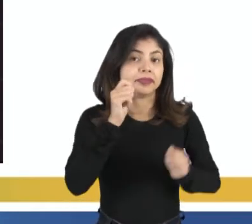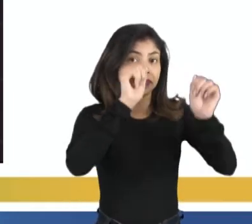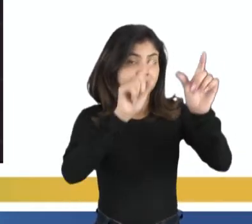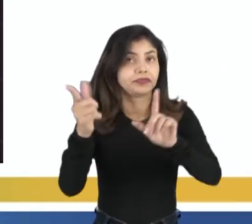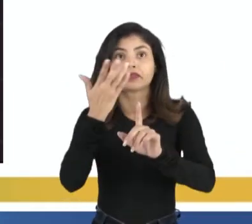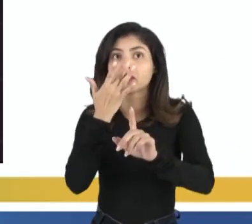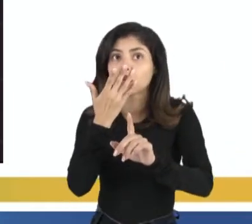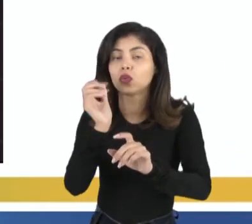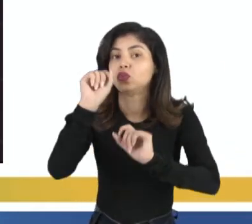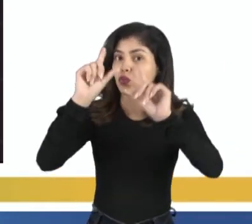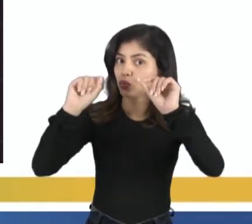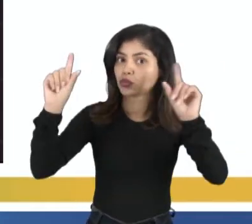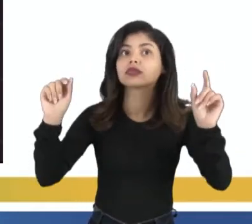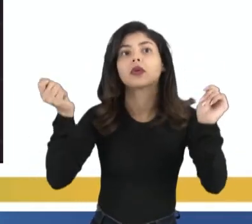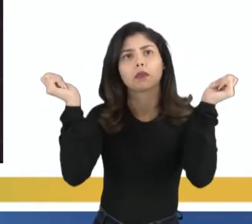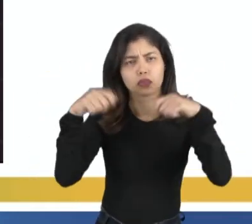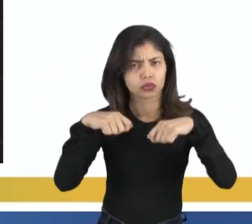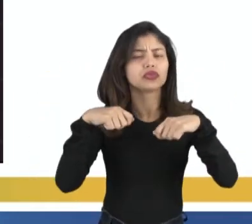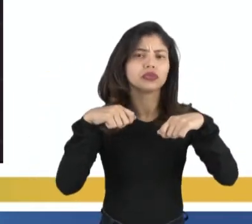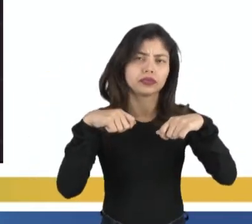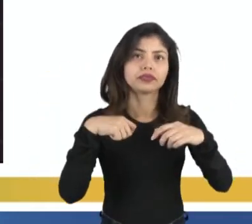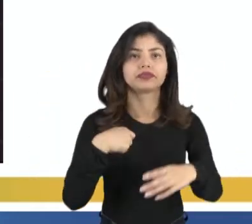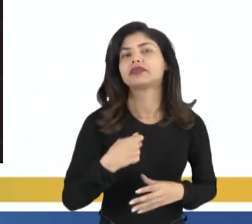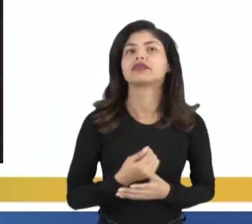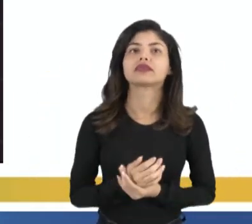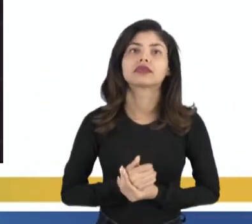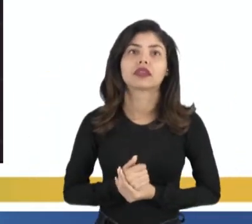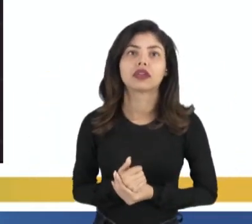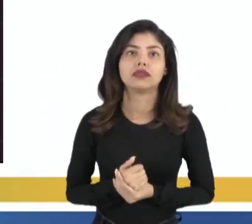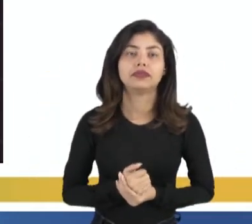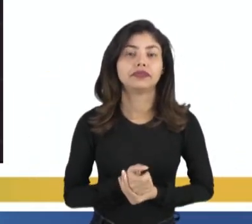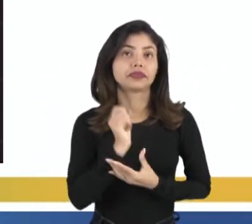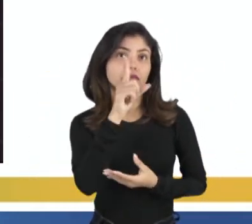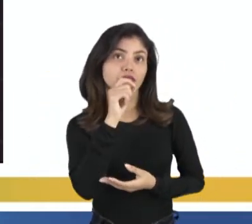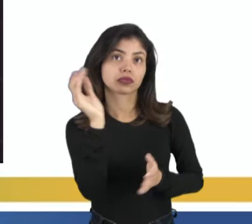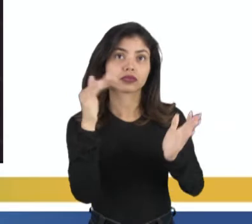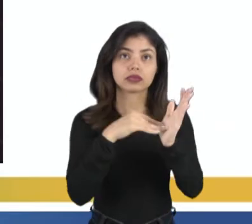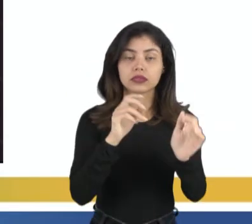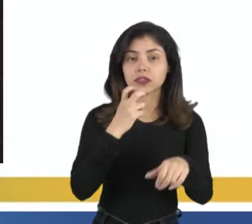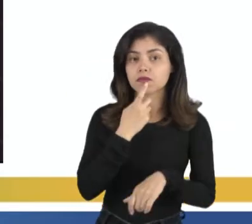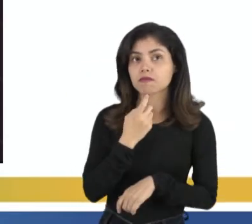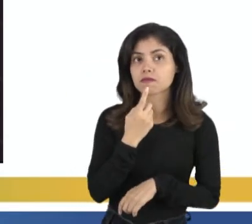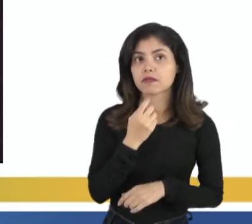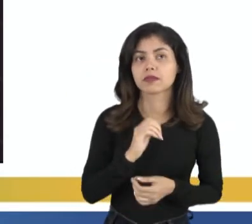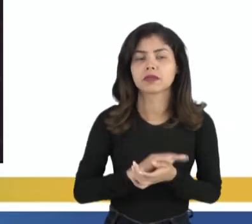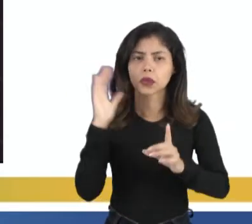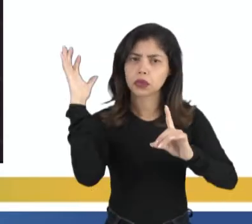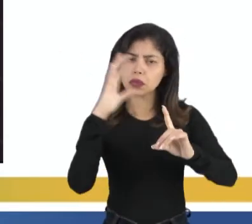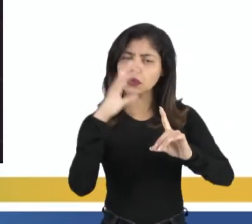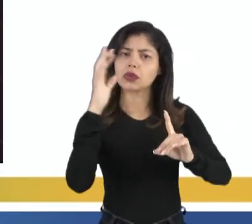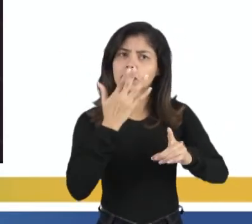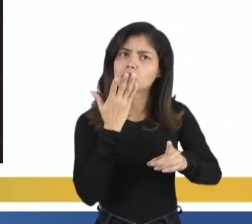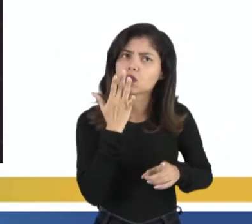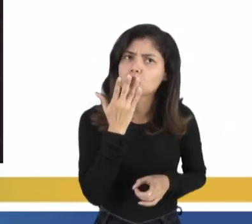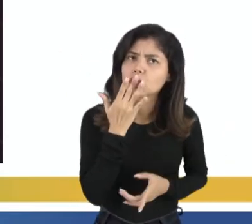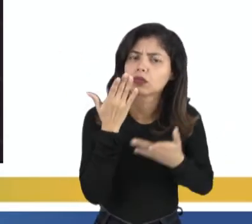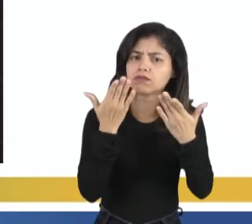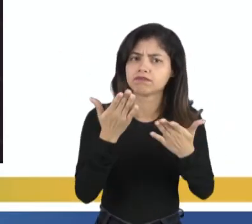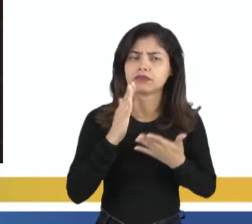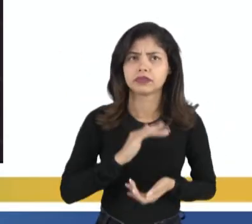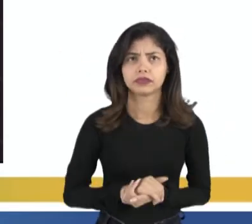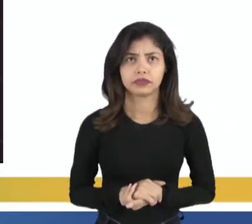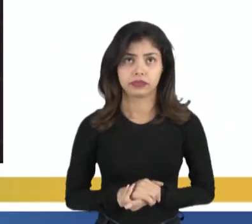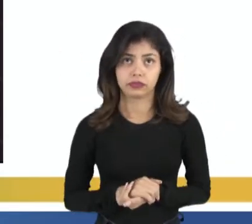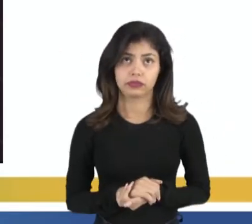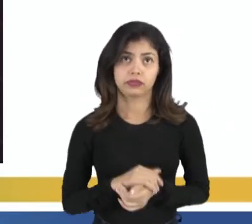aí na tela todas as cores de estrelas possíveis tá então vai desde Azul até a vermelha e o que que influencia na cor da